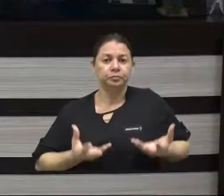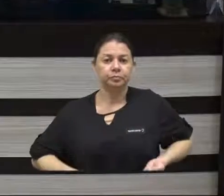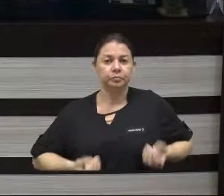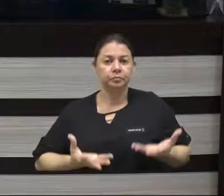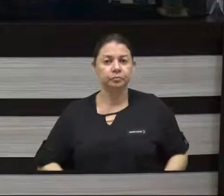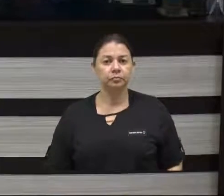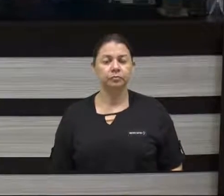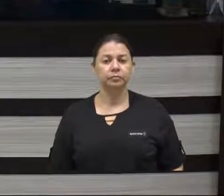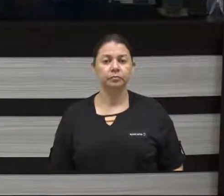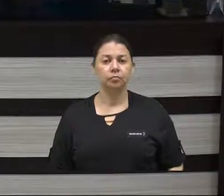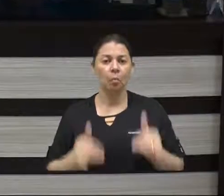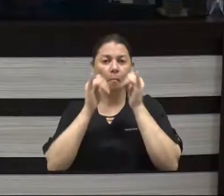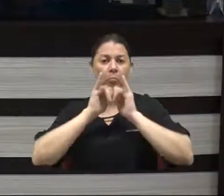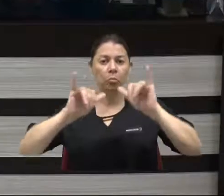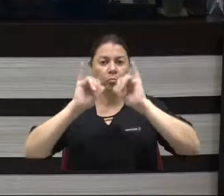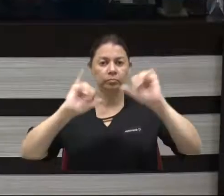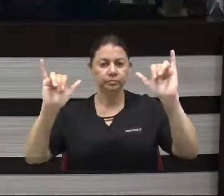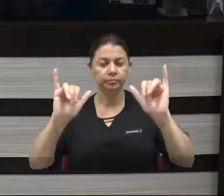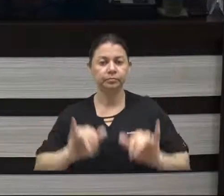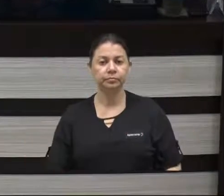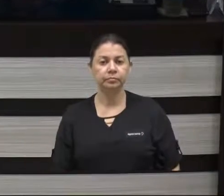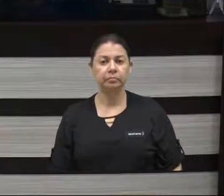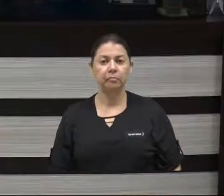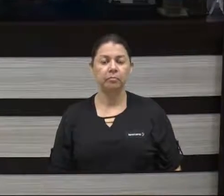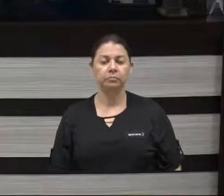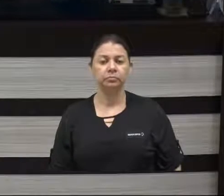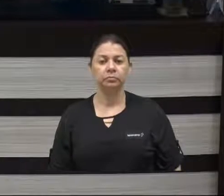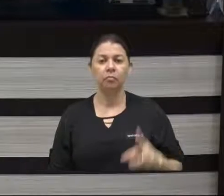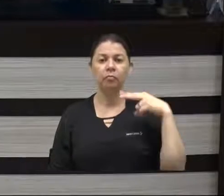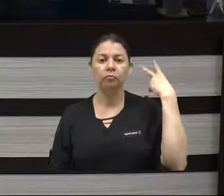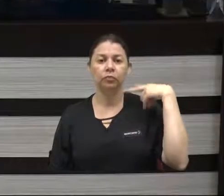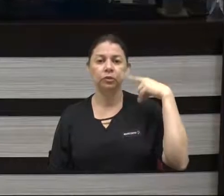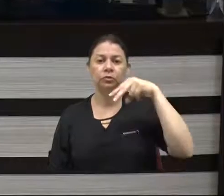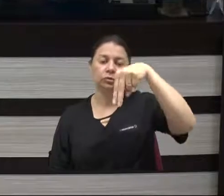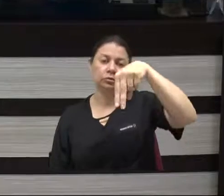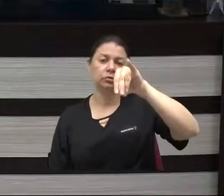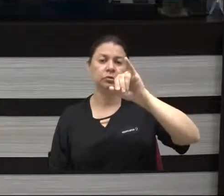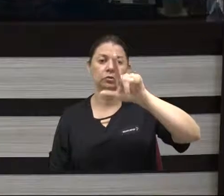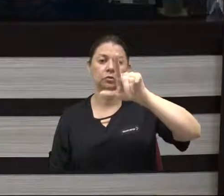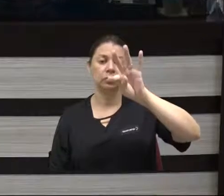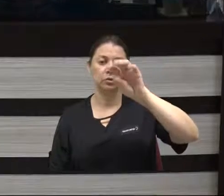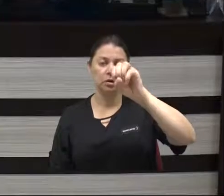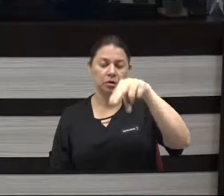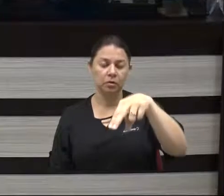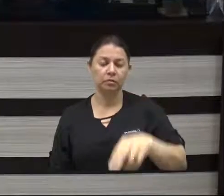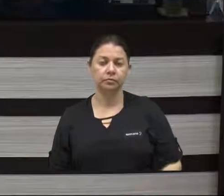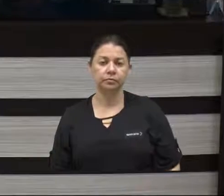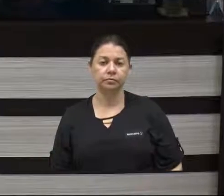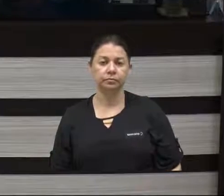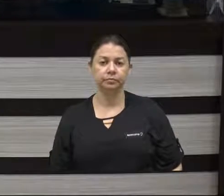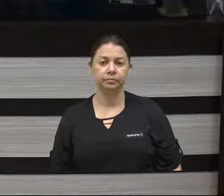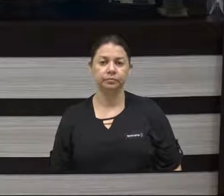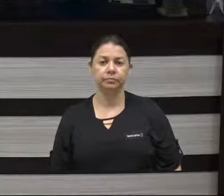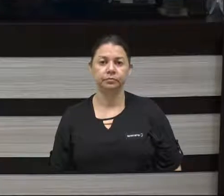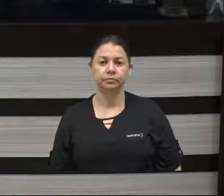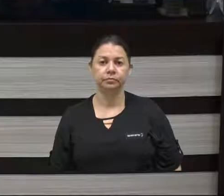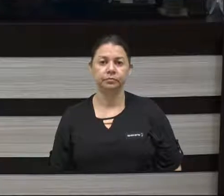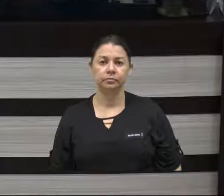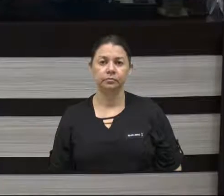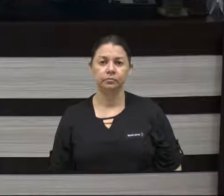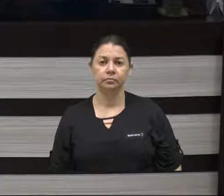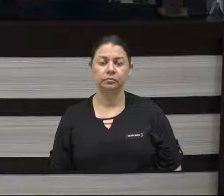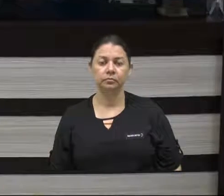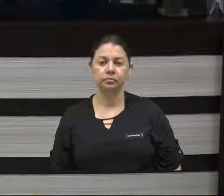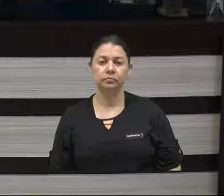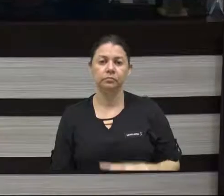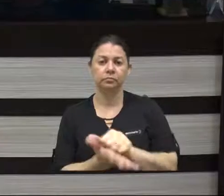com publicidade. Vereador Newton César dos Santos. Em discussão. Não havendo executivo.